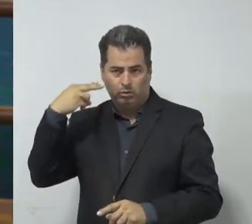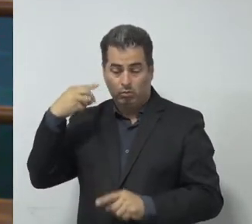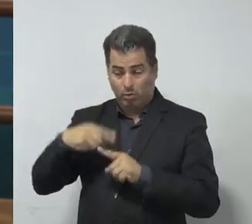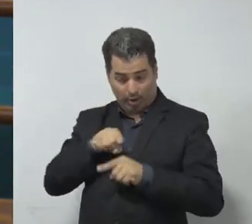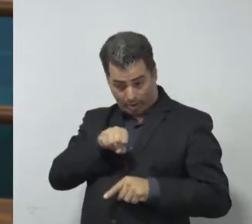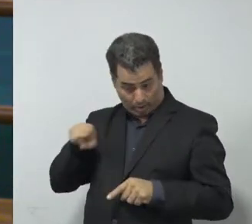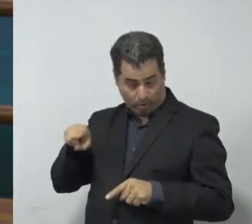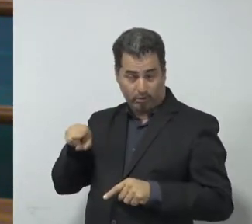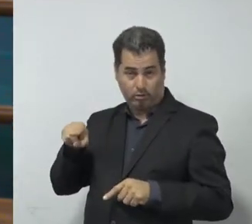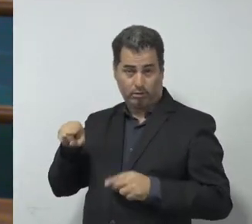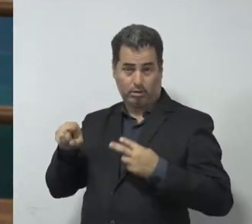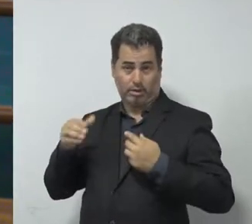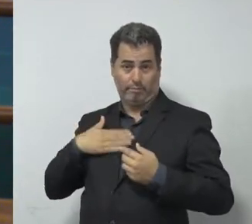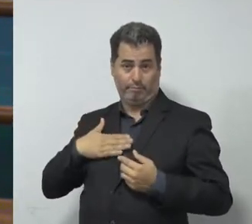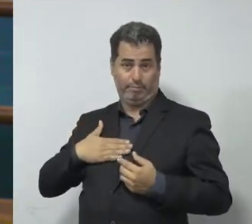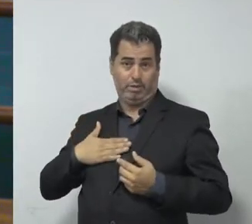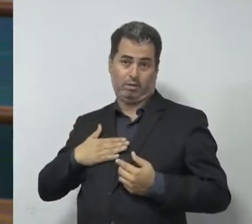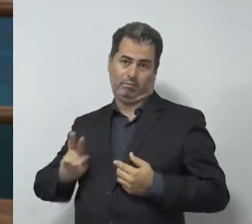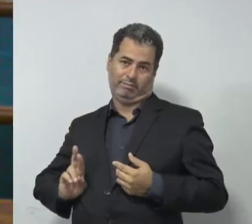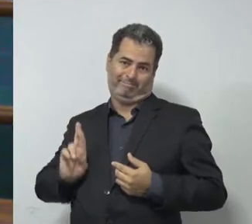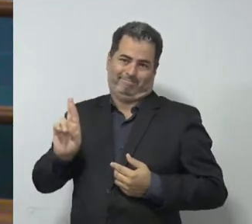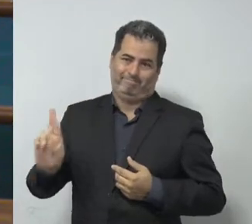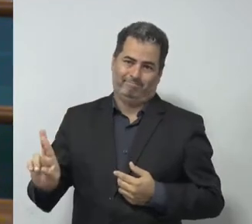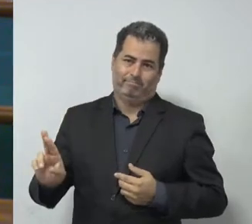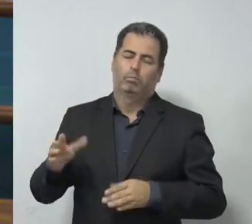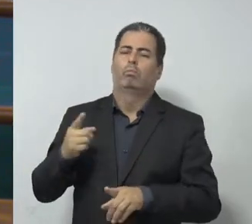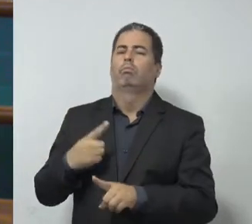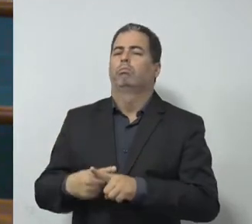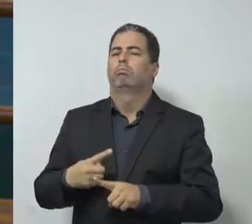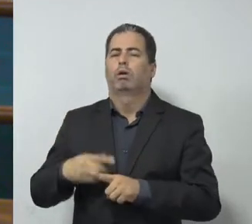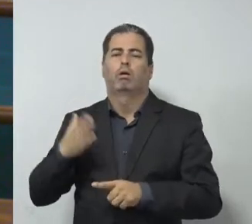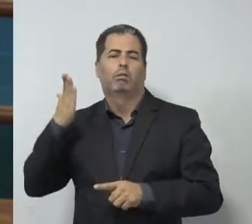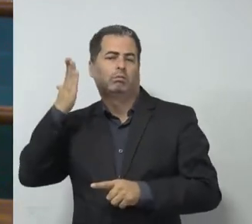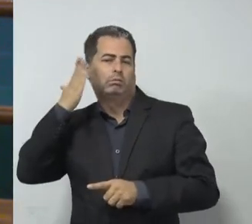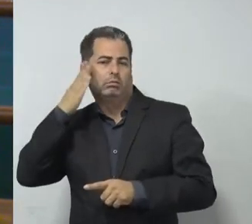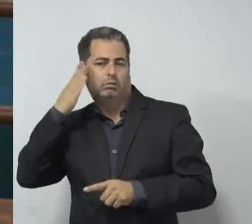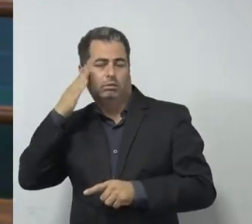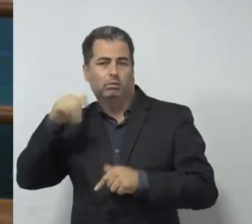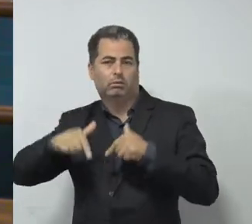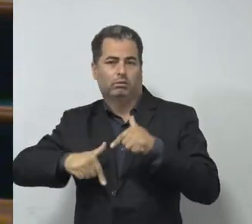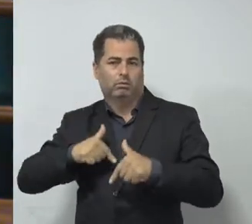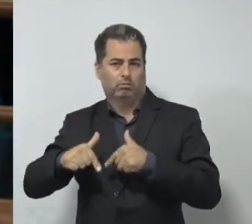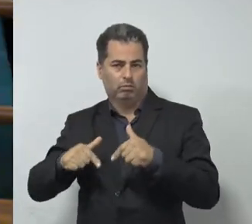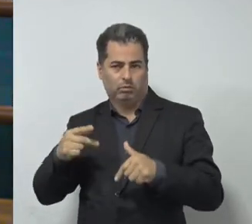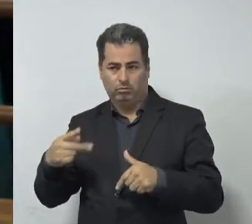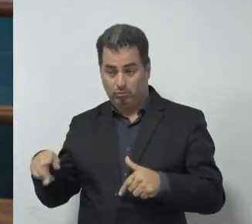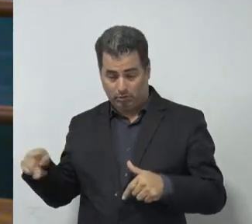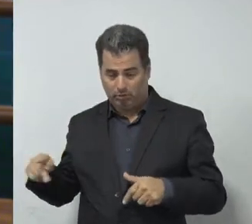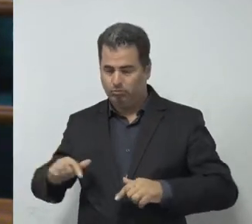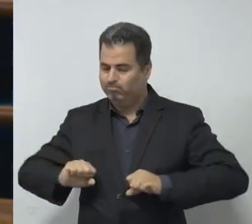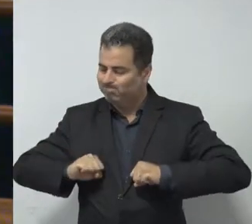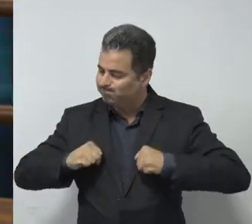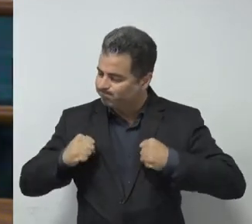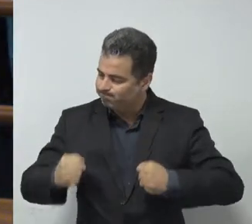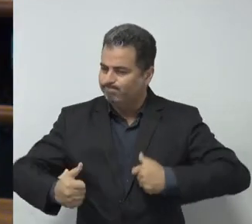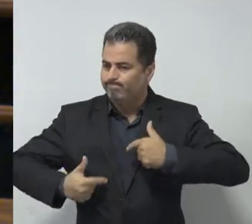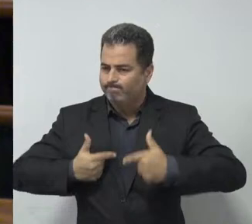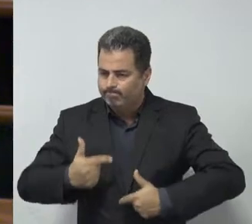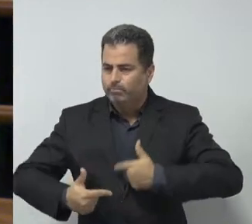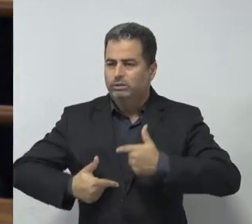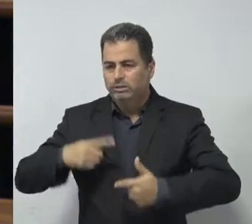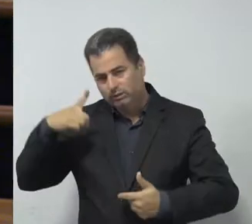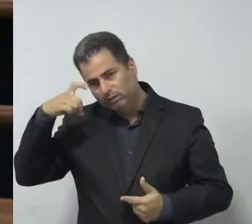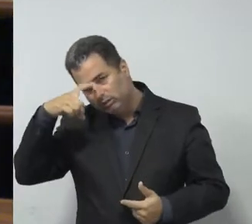representam. Eu digo elas me representam porque eu sei que o trabalho é incansável na defesa